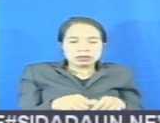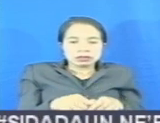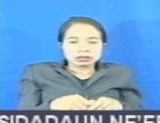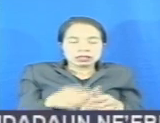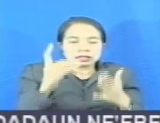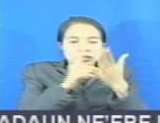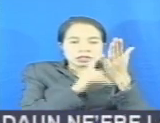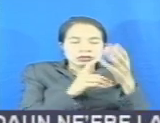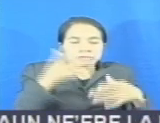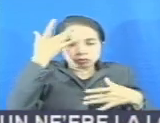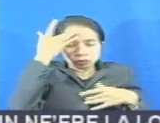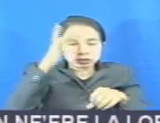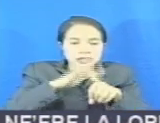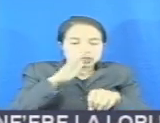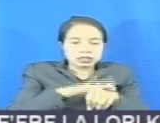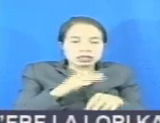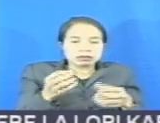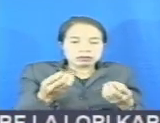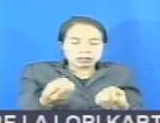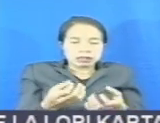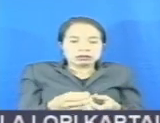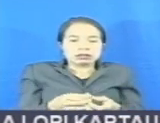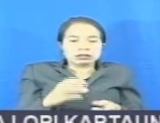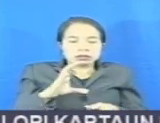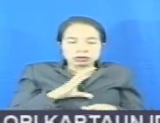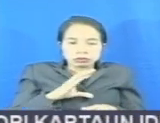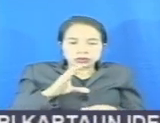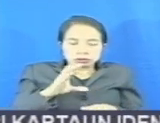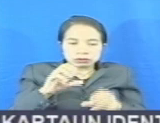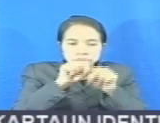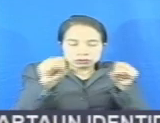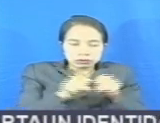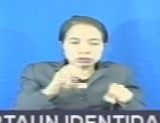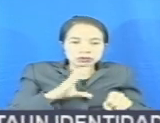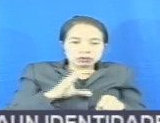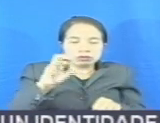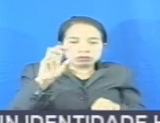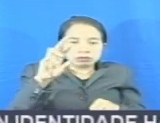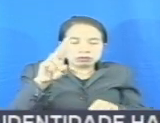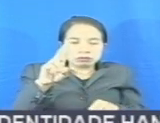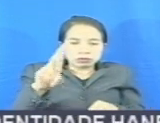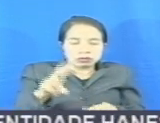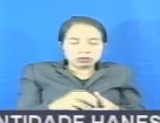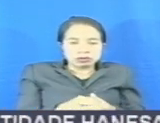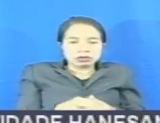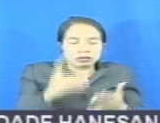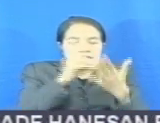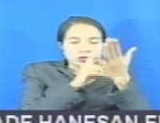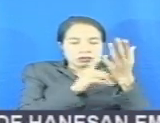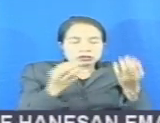moras dengue asli é posto do galês suco comoro nem mag neste momento ia dados me vê maca afeta moras dengue